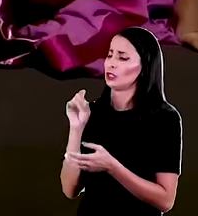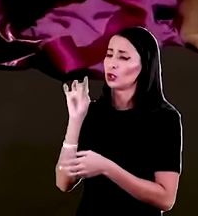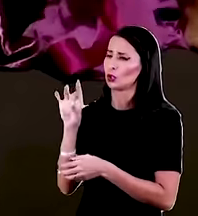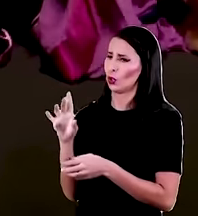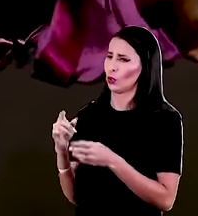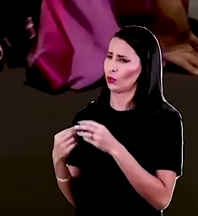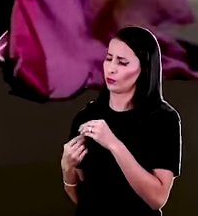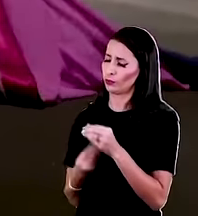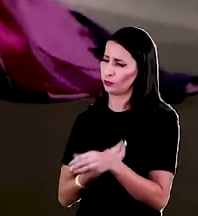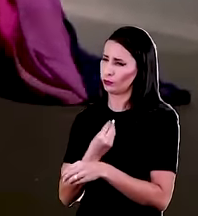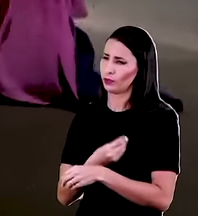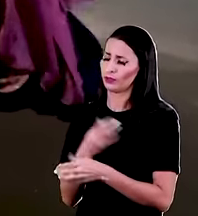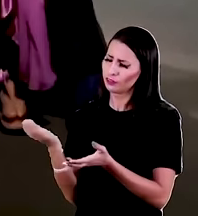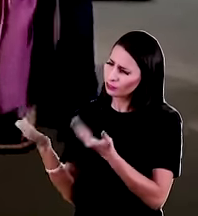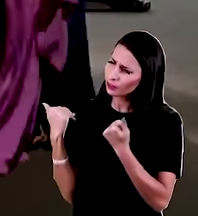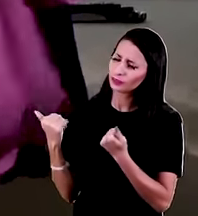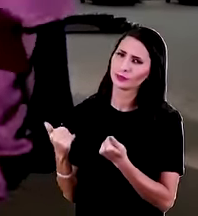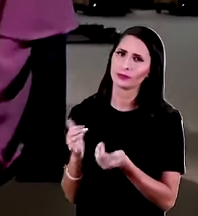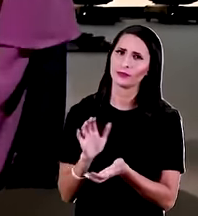Vem.